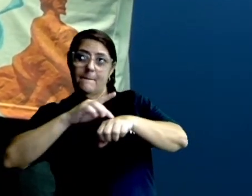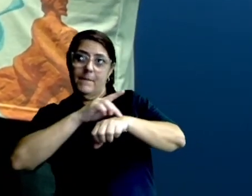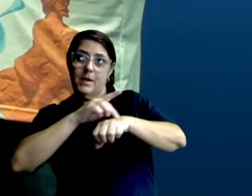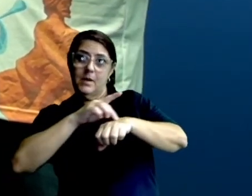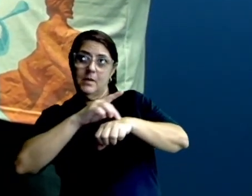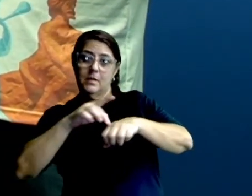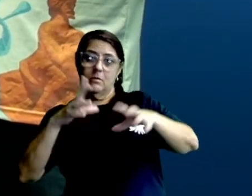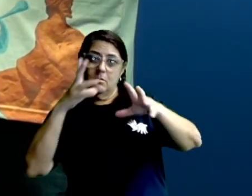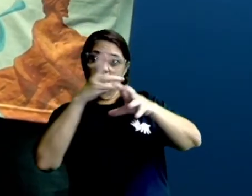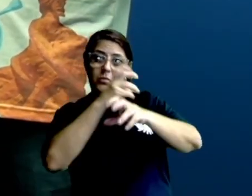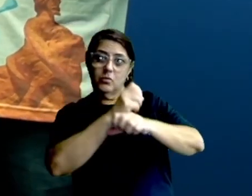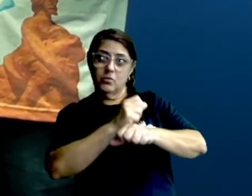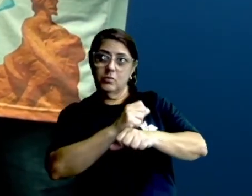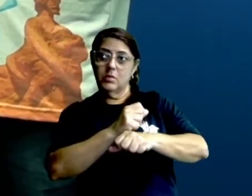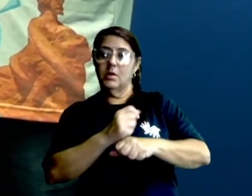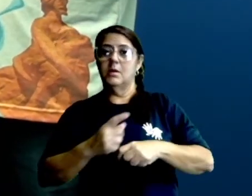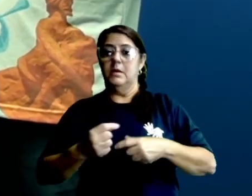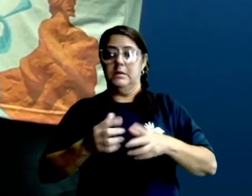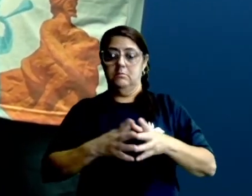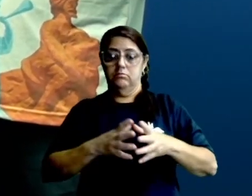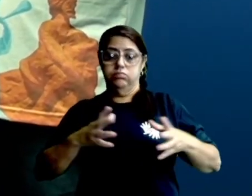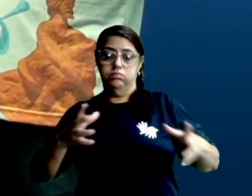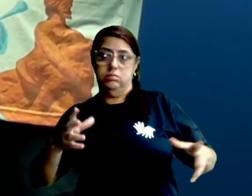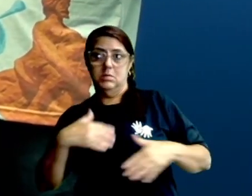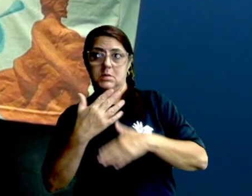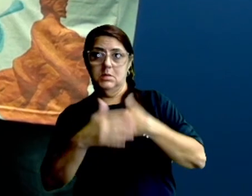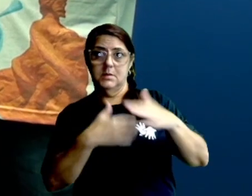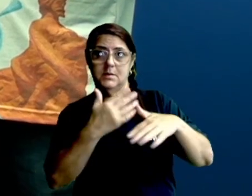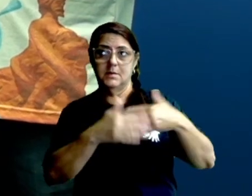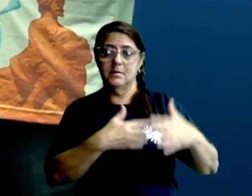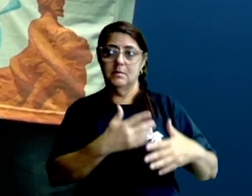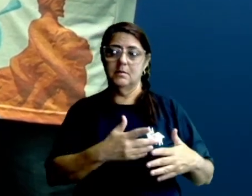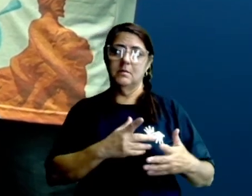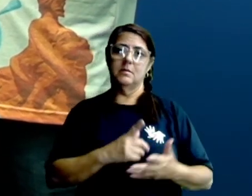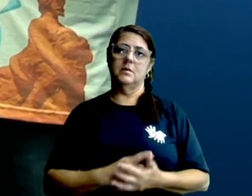E é um país que durante muitos anos, né, tem